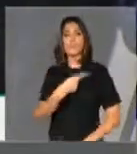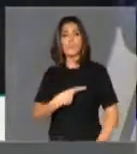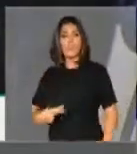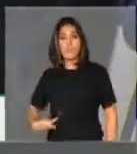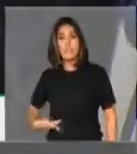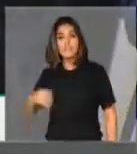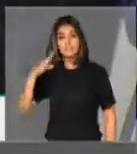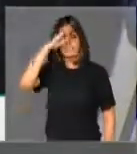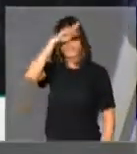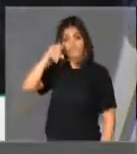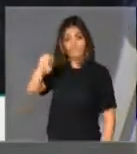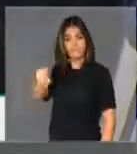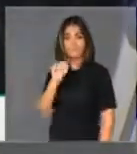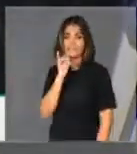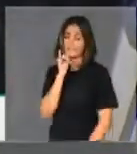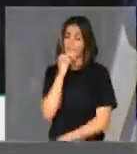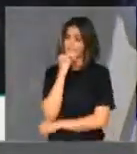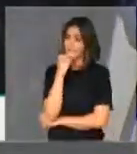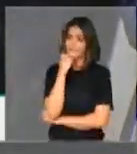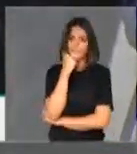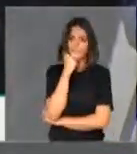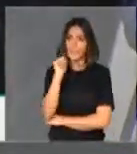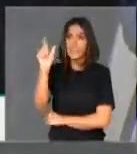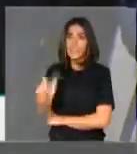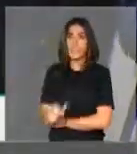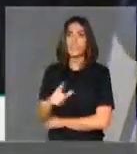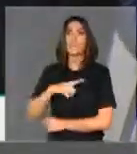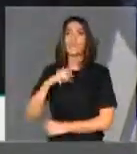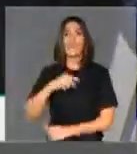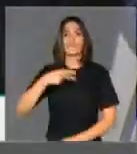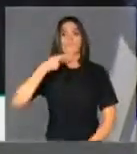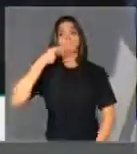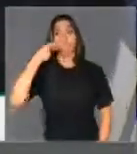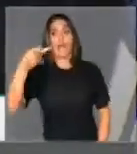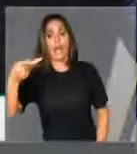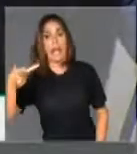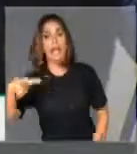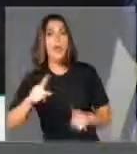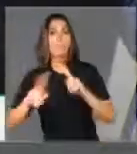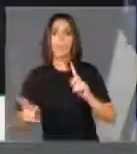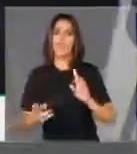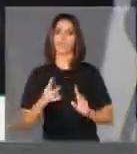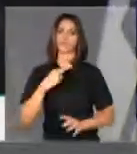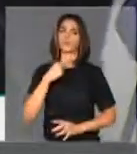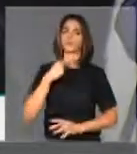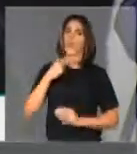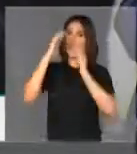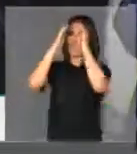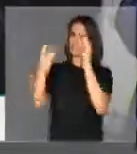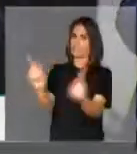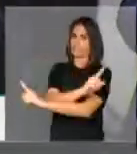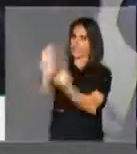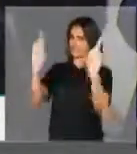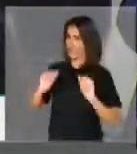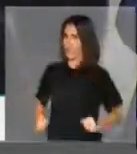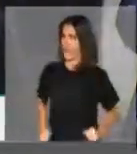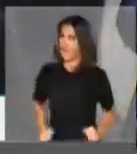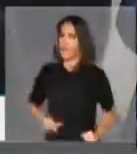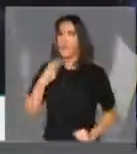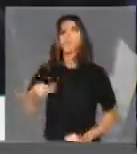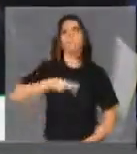presidente que, infelizmente, sofre de incontinência verbal e que usa de toda